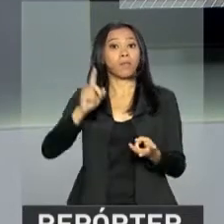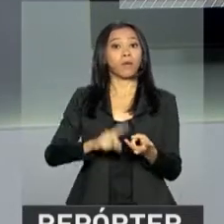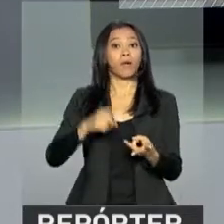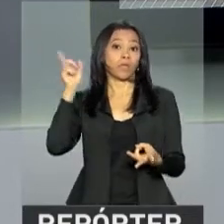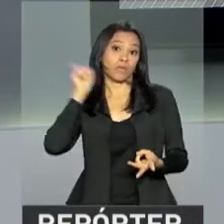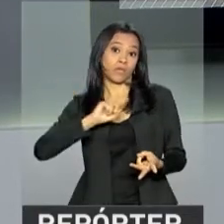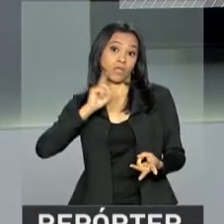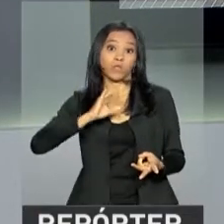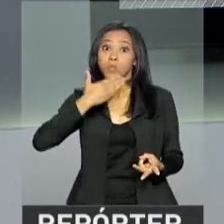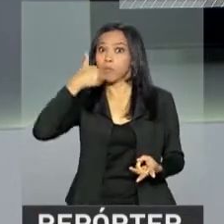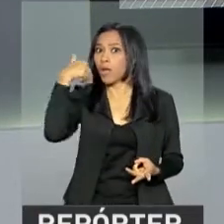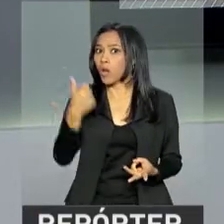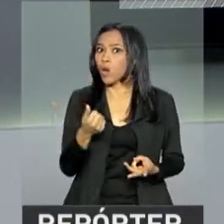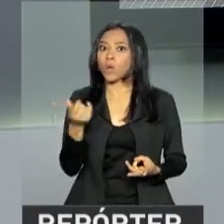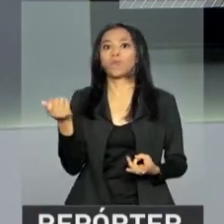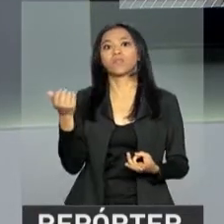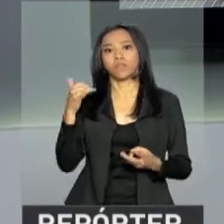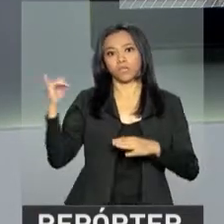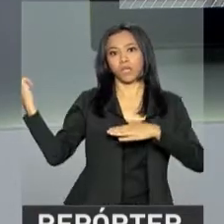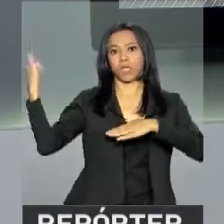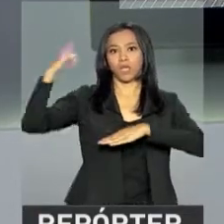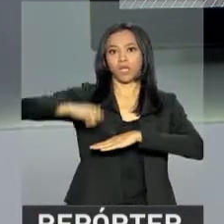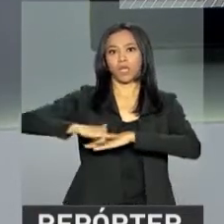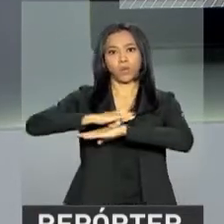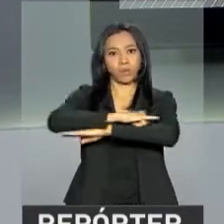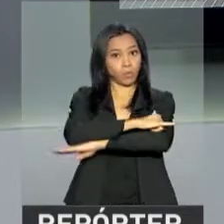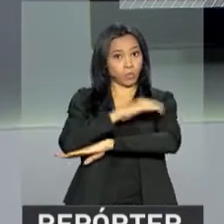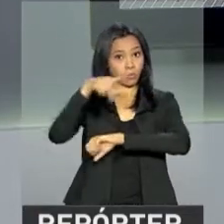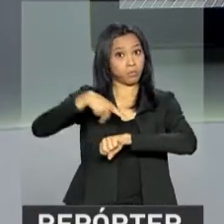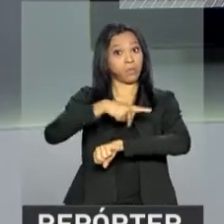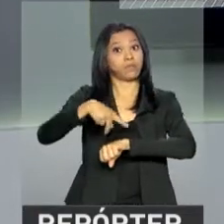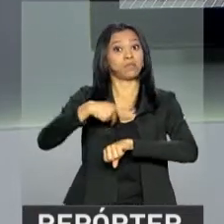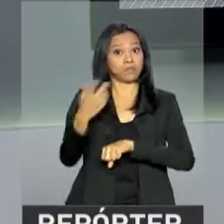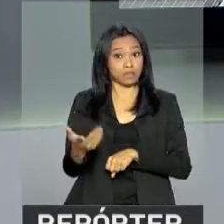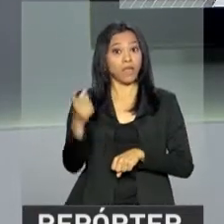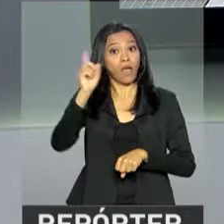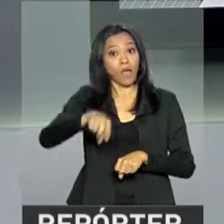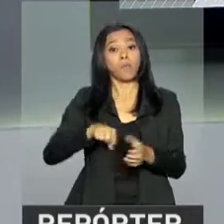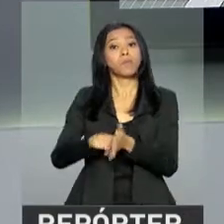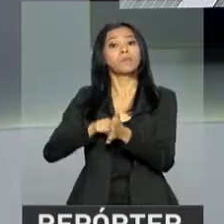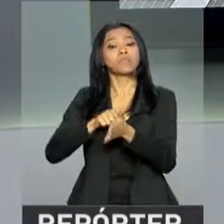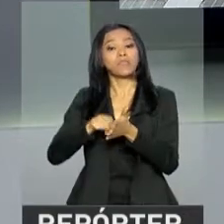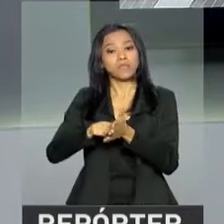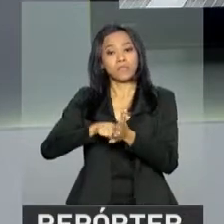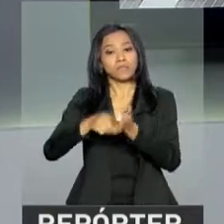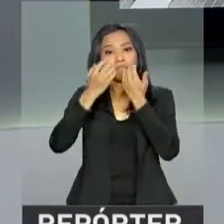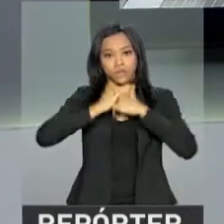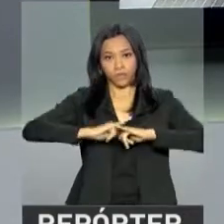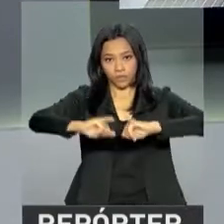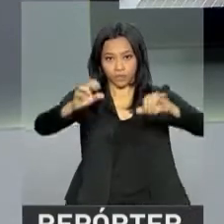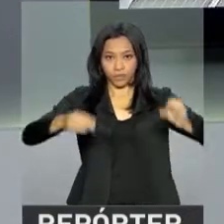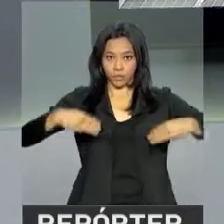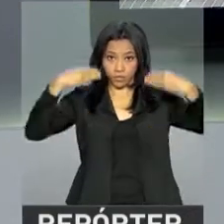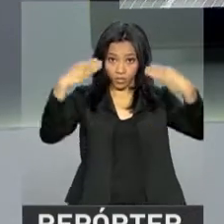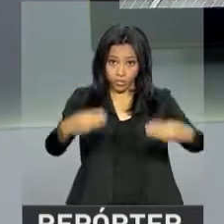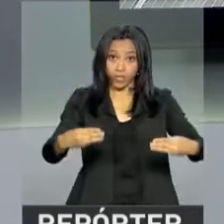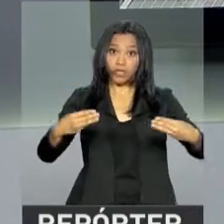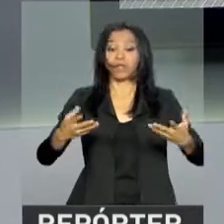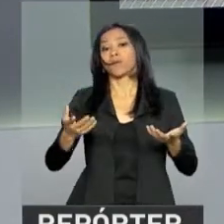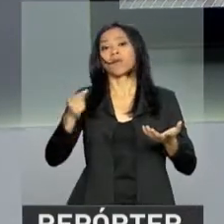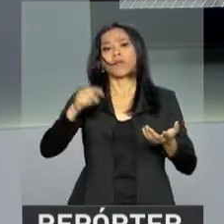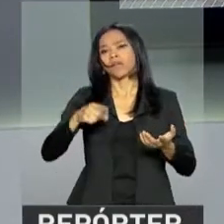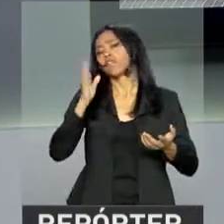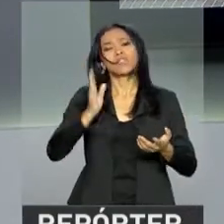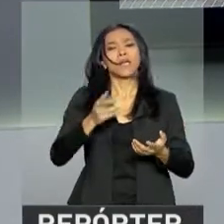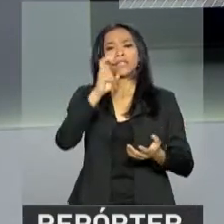país é o que aponta a pesquisa de satisfação do passageiro divulgada pelo ministério dos transportes a avaliação completa cinco